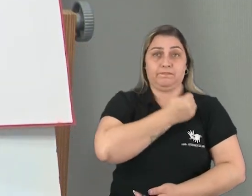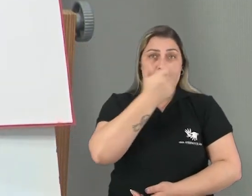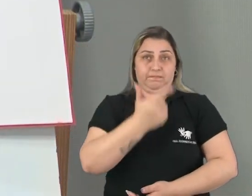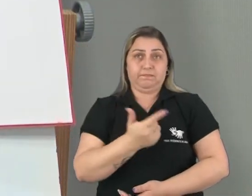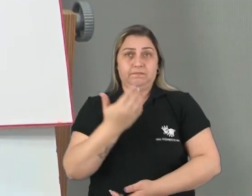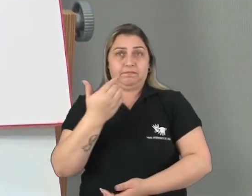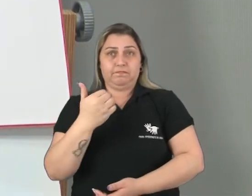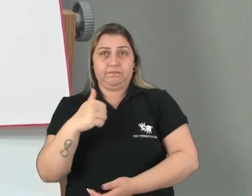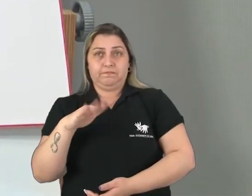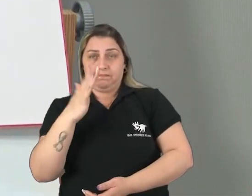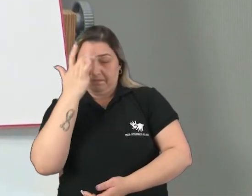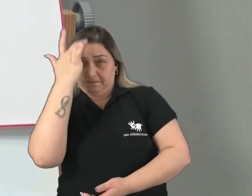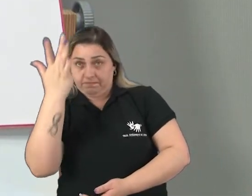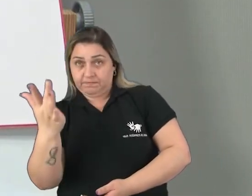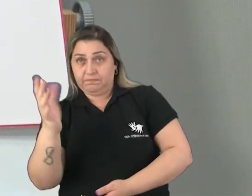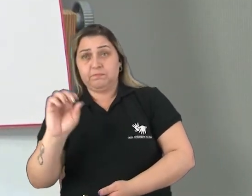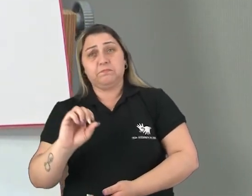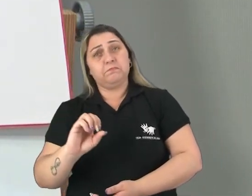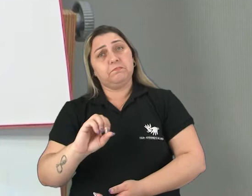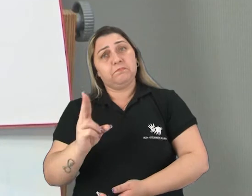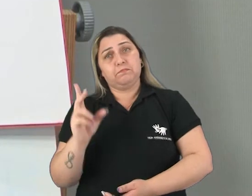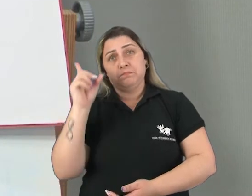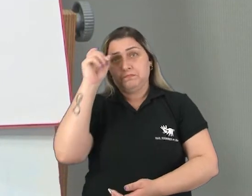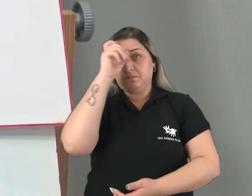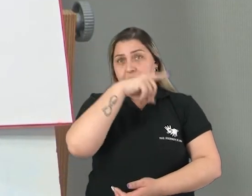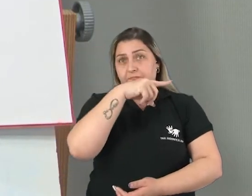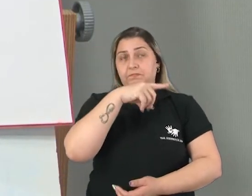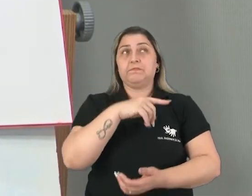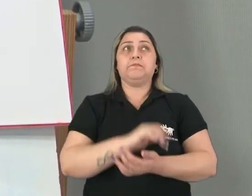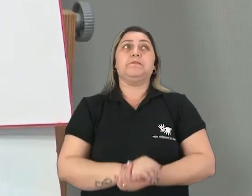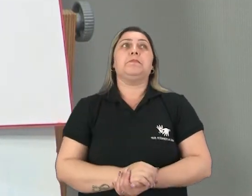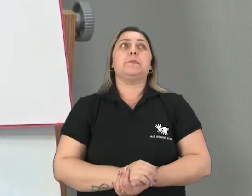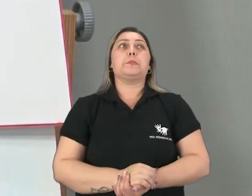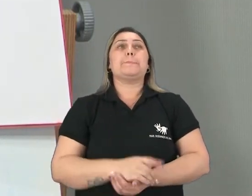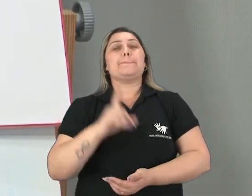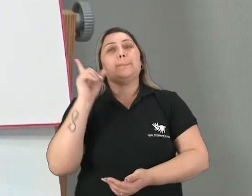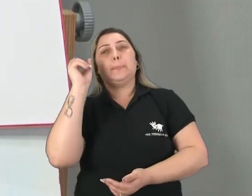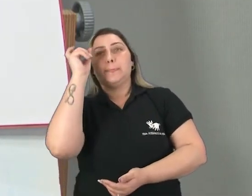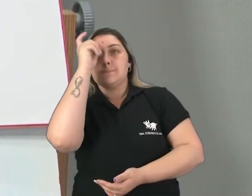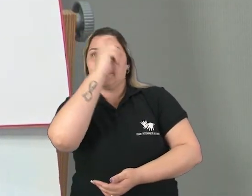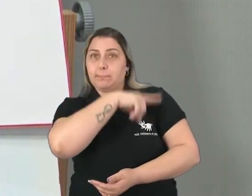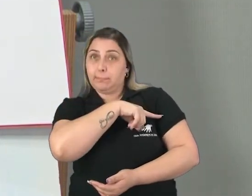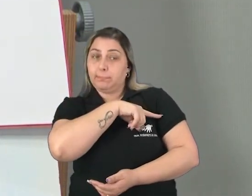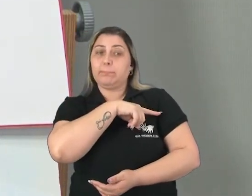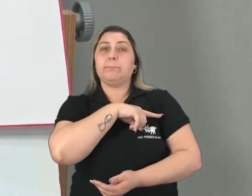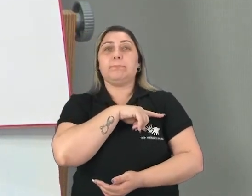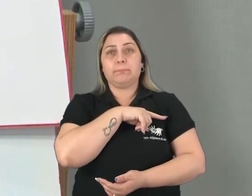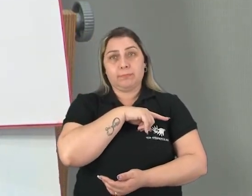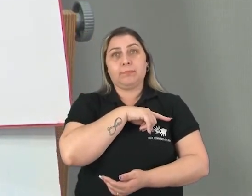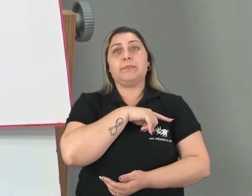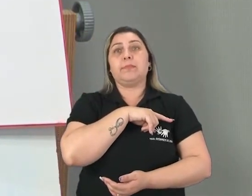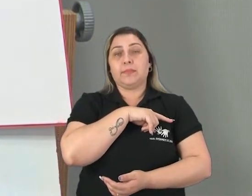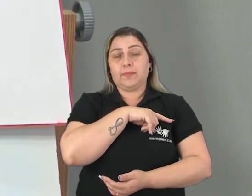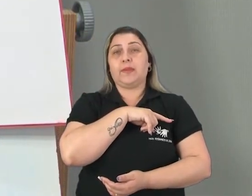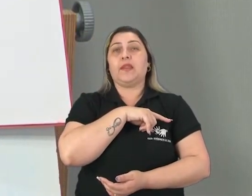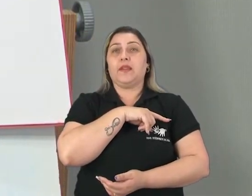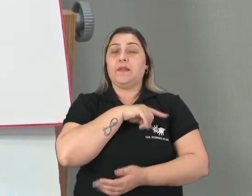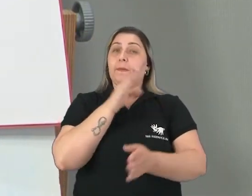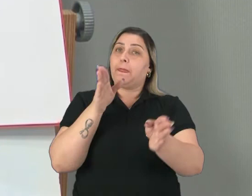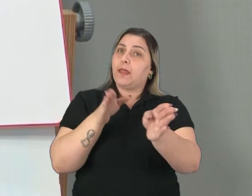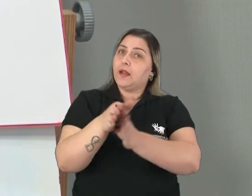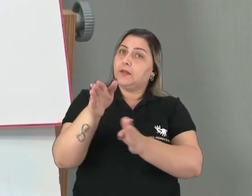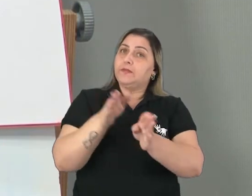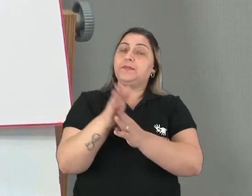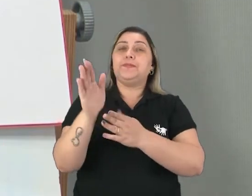2 é fácil ou é um caminho difícil? É um caminho difícil, né? Para se eu tiver que